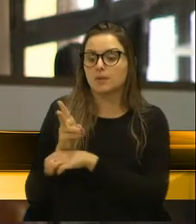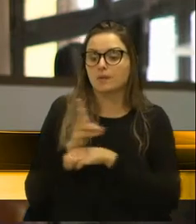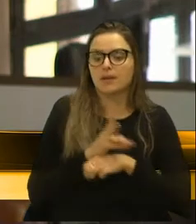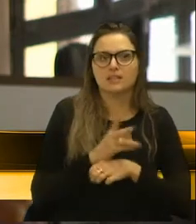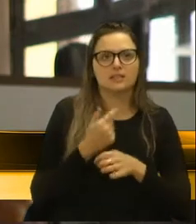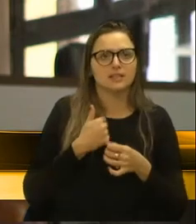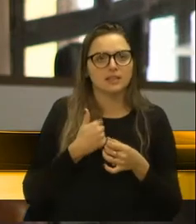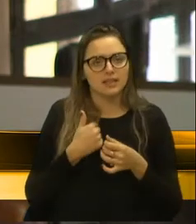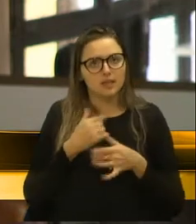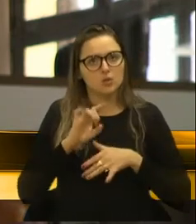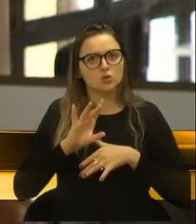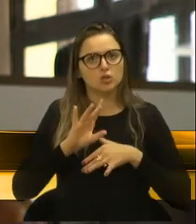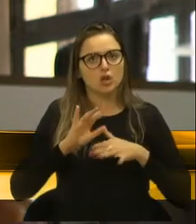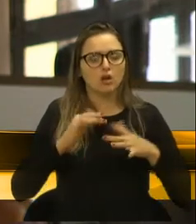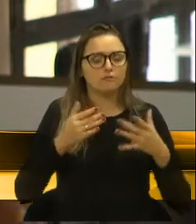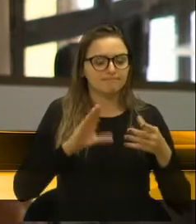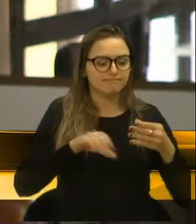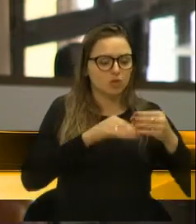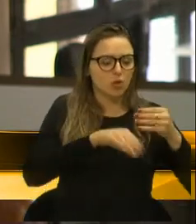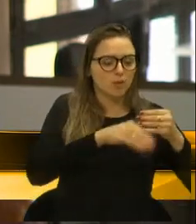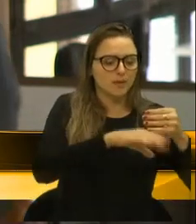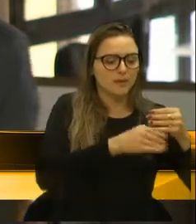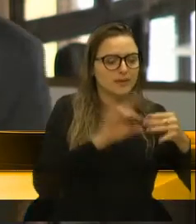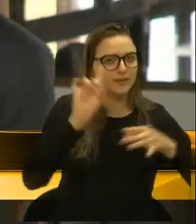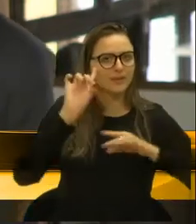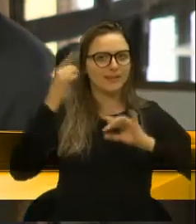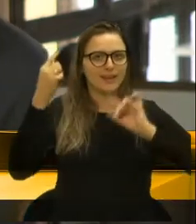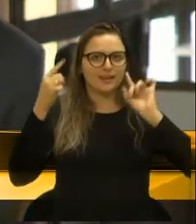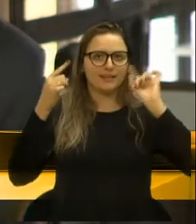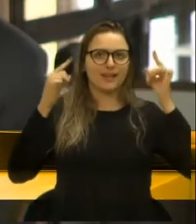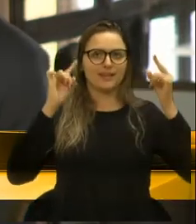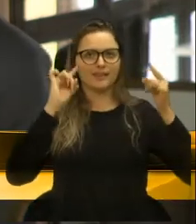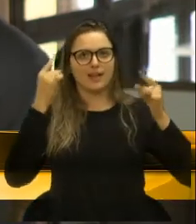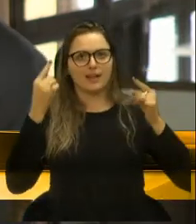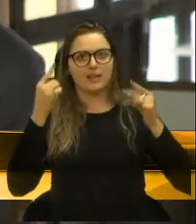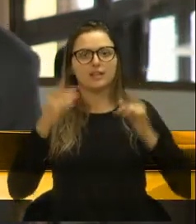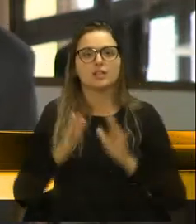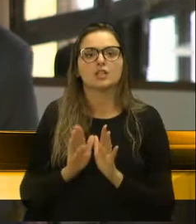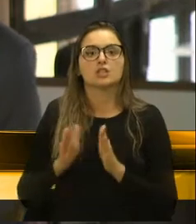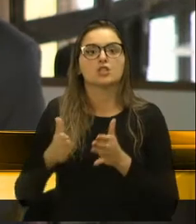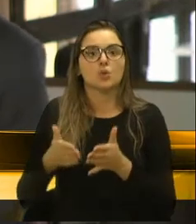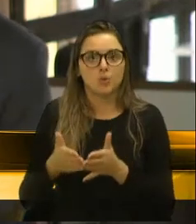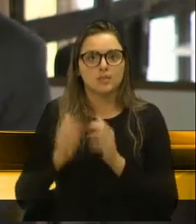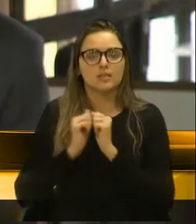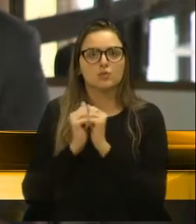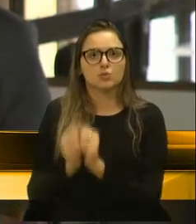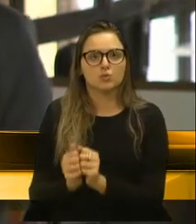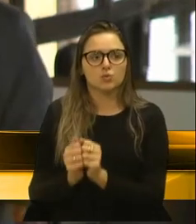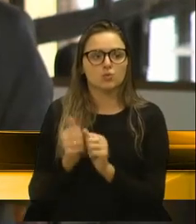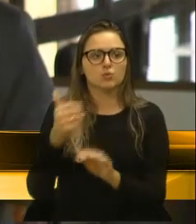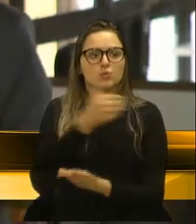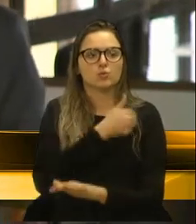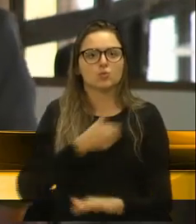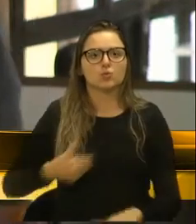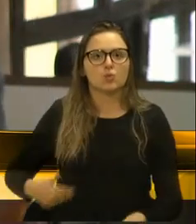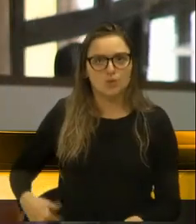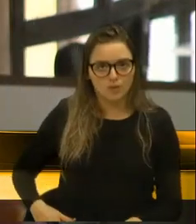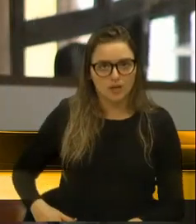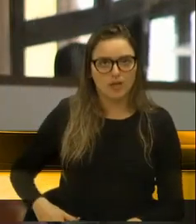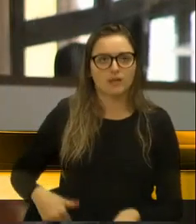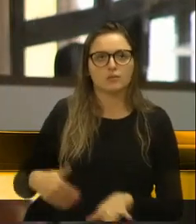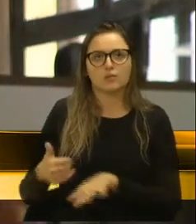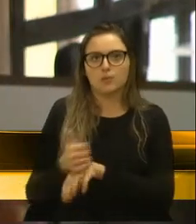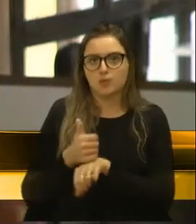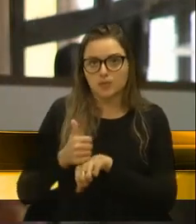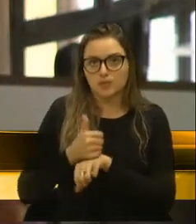eu estou aqui apenas jogando um conjunto de ideias que, num comitê, com o governo, com sindicatos, patronais, dos